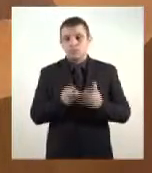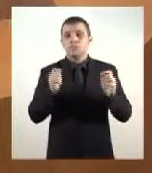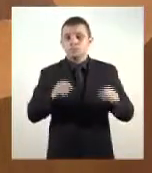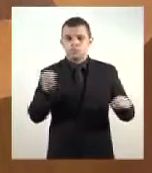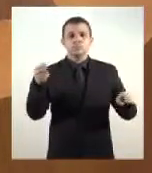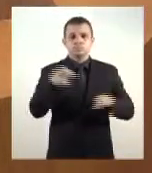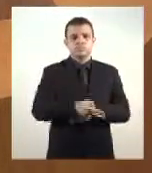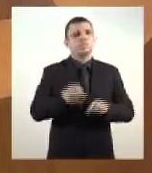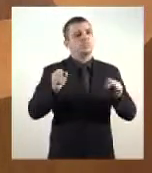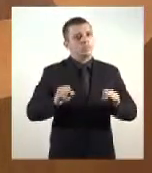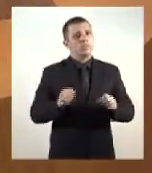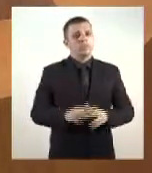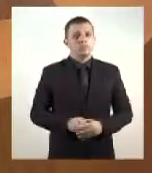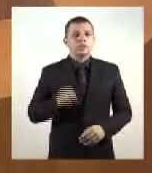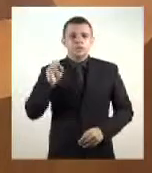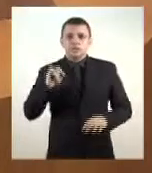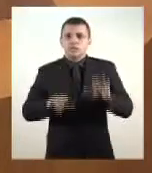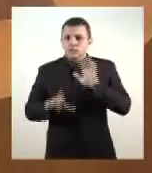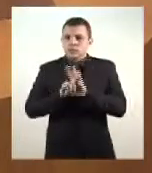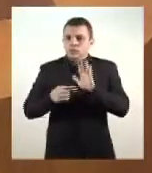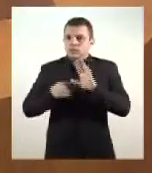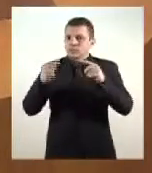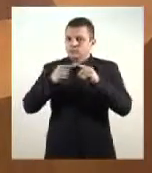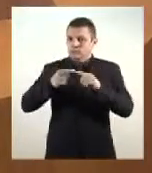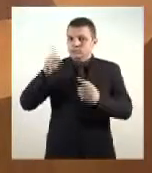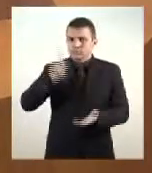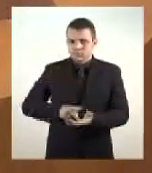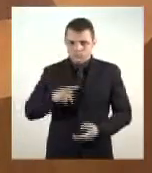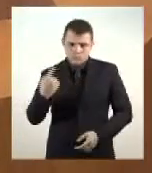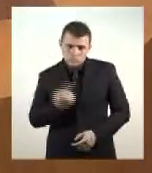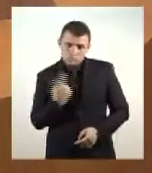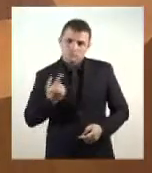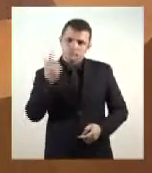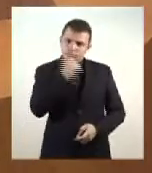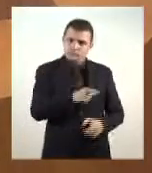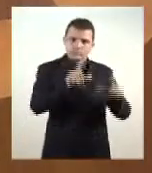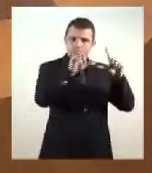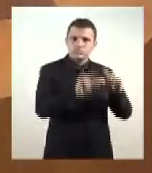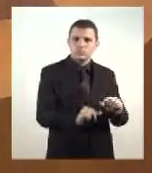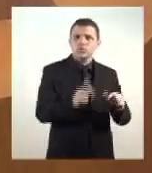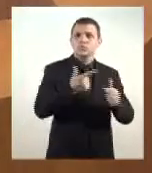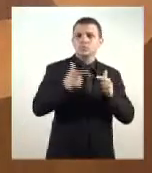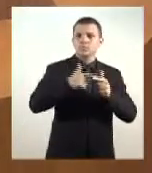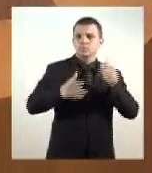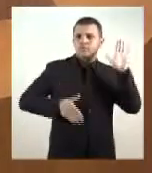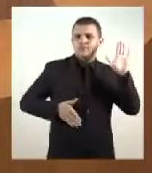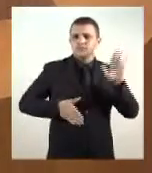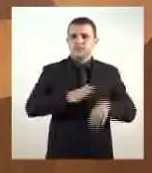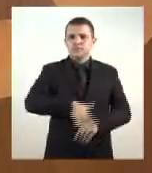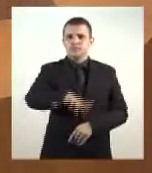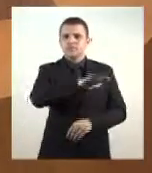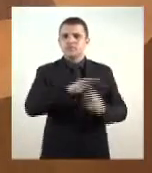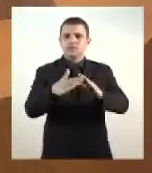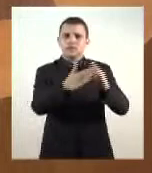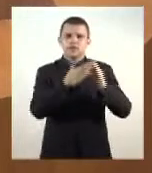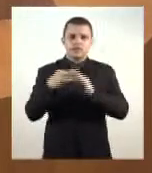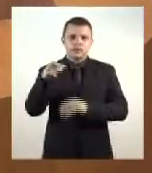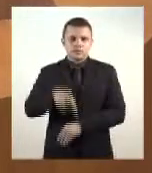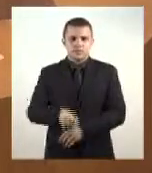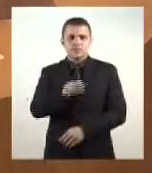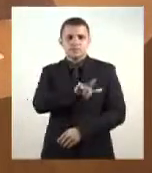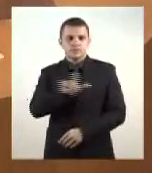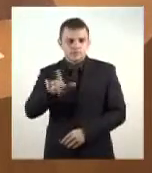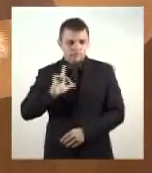letiva. Será que se essa lei estivesse sendo bem aplicada, nós não reduziríamos o índice de criminalidade nos nossos bairros? A partir do momento